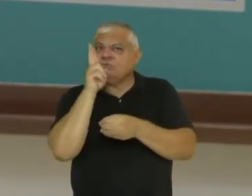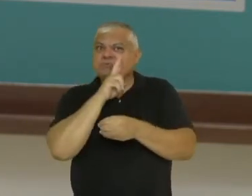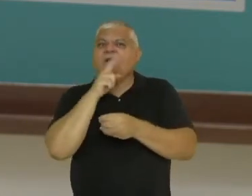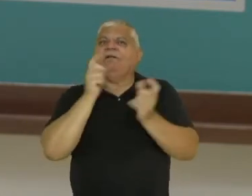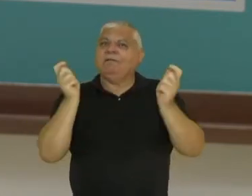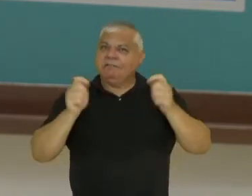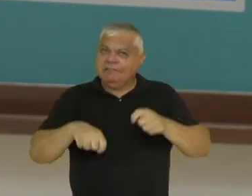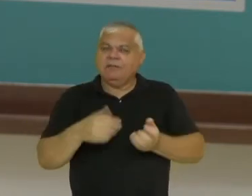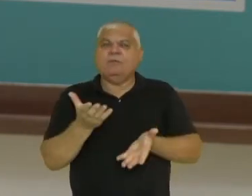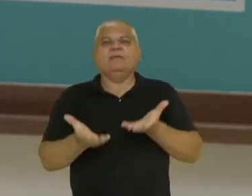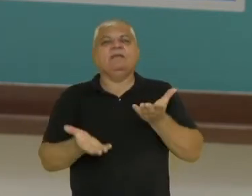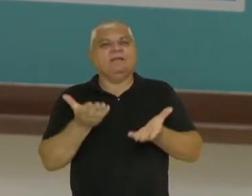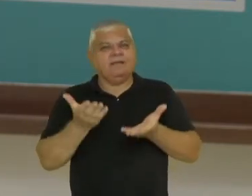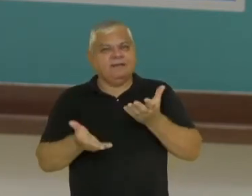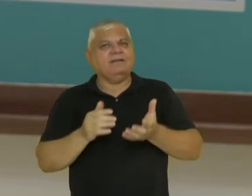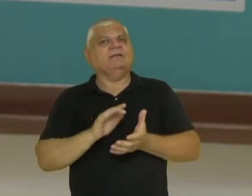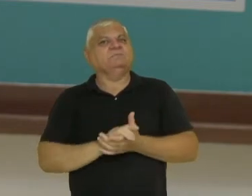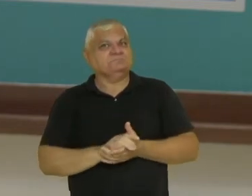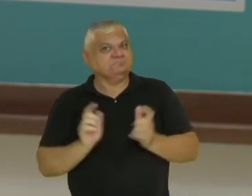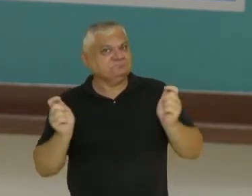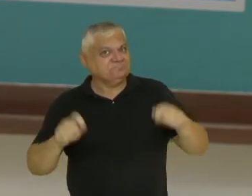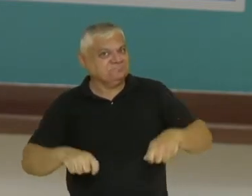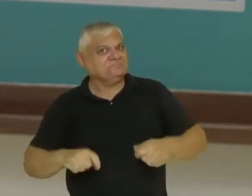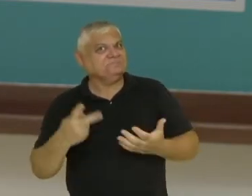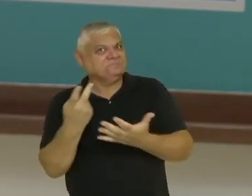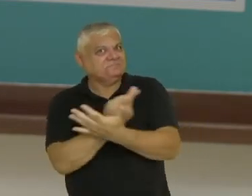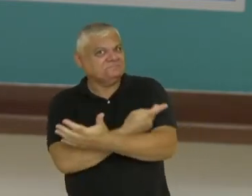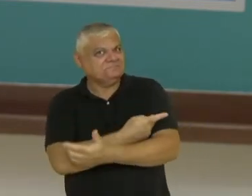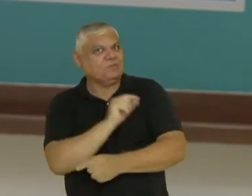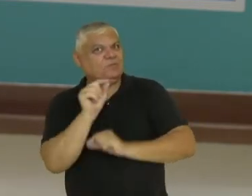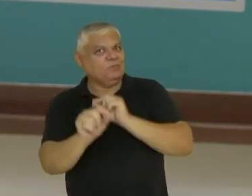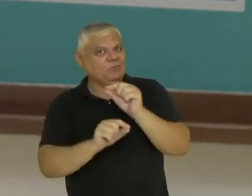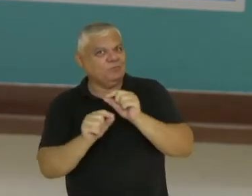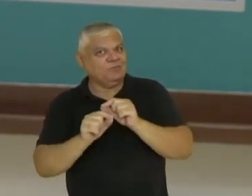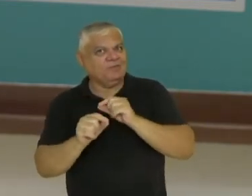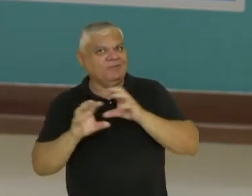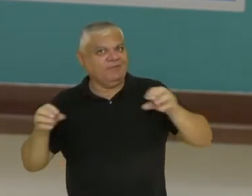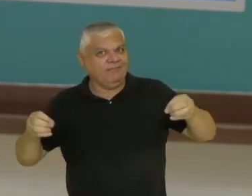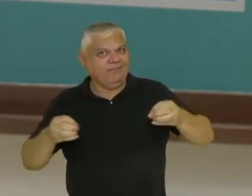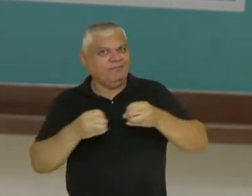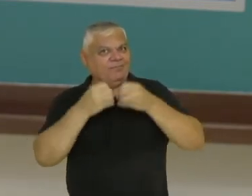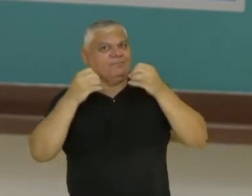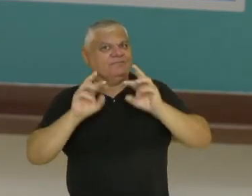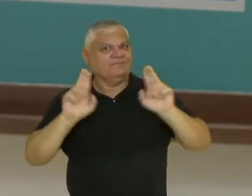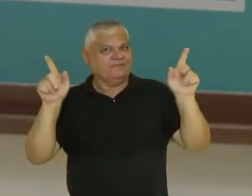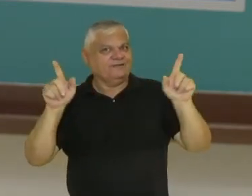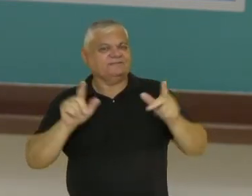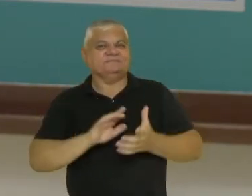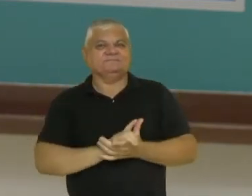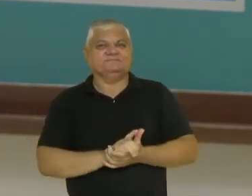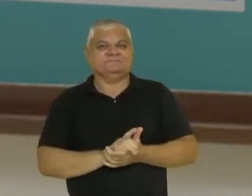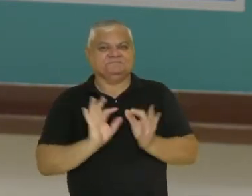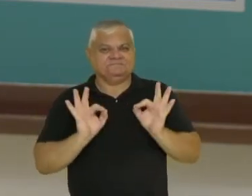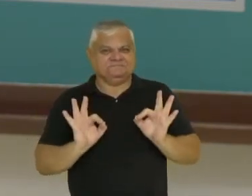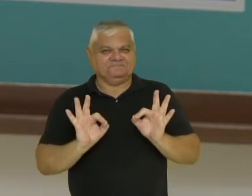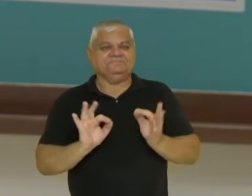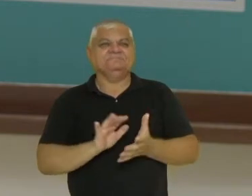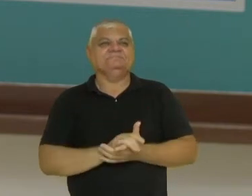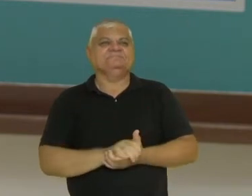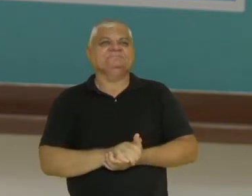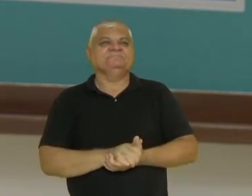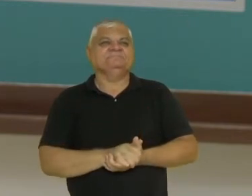esse processo aí que pode acontecer, que poderia estar acontecendo em relação à atração aí dos diferentes, certo?